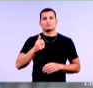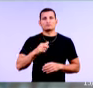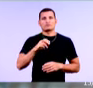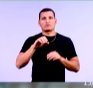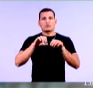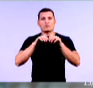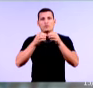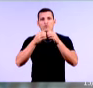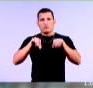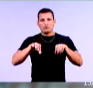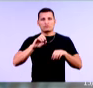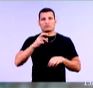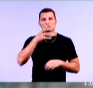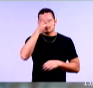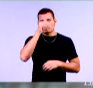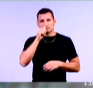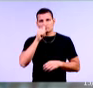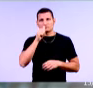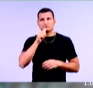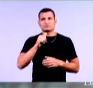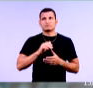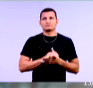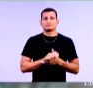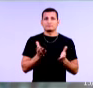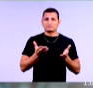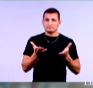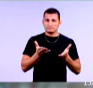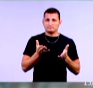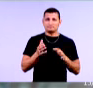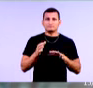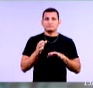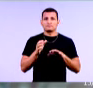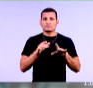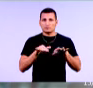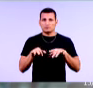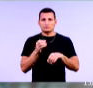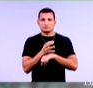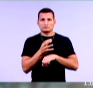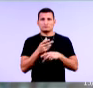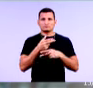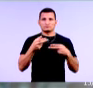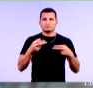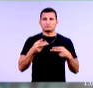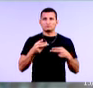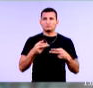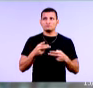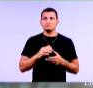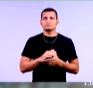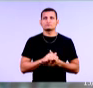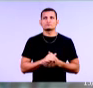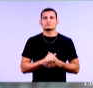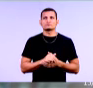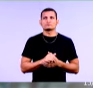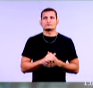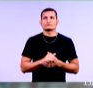Bem, só agora vamos falar na programação orientada a objetos. Na programação orientada a objetos, funciona da seguinte maneira.